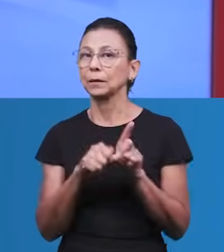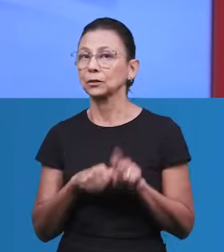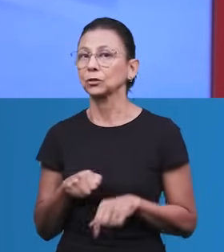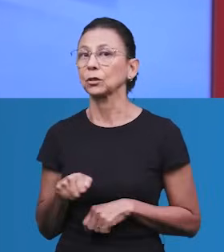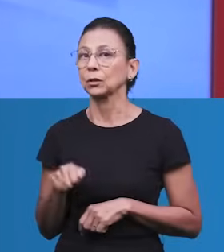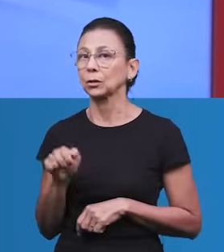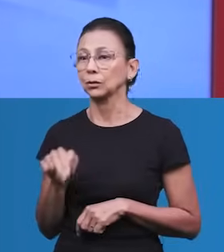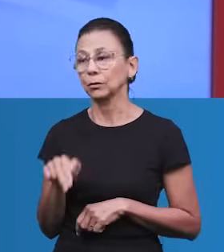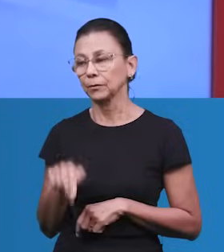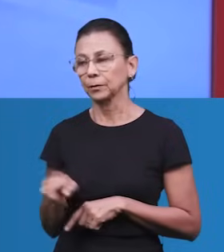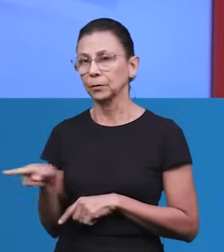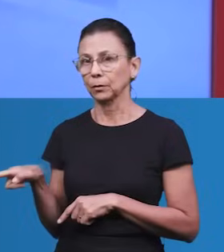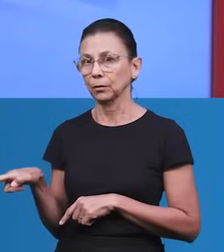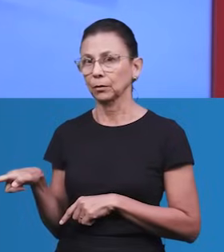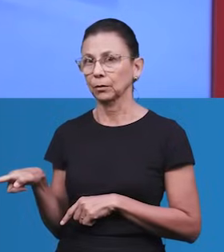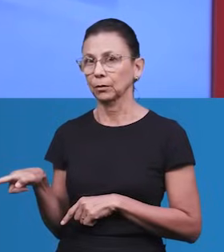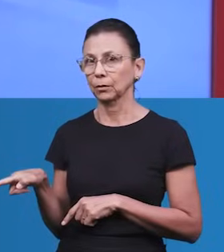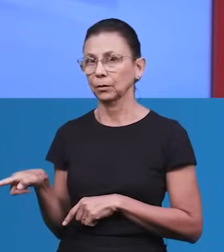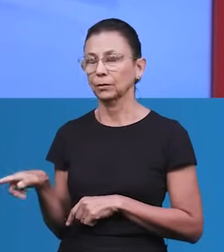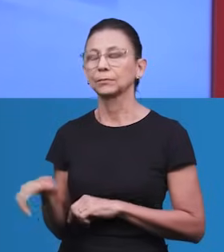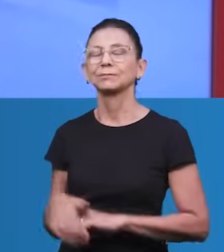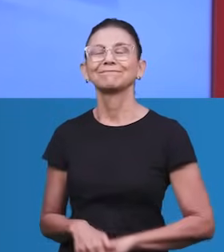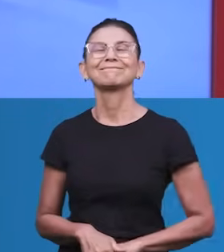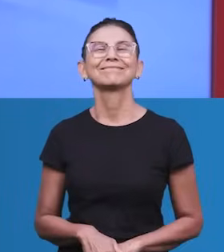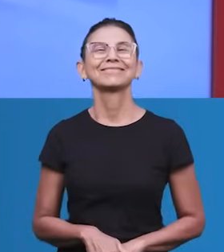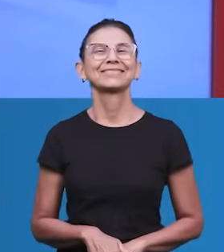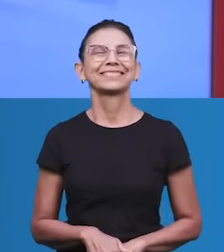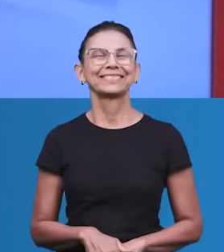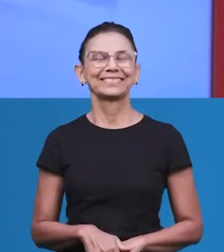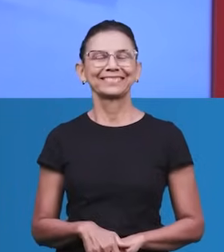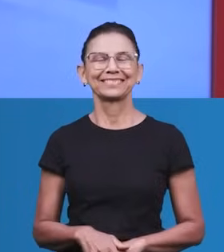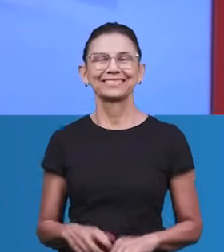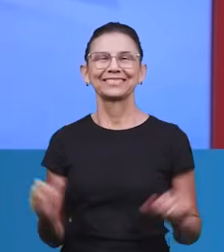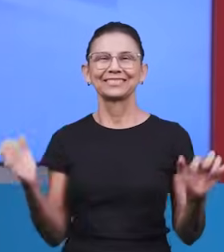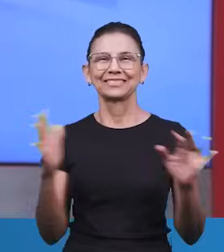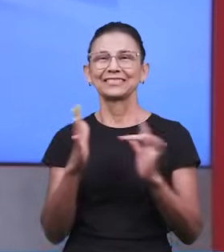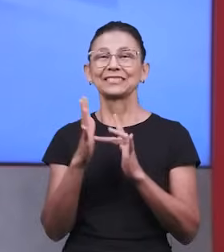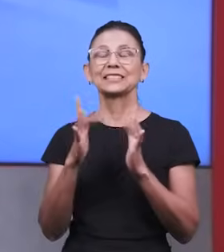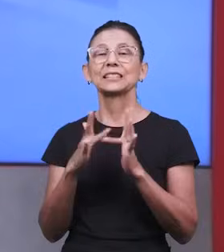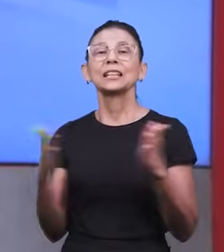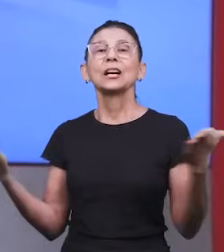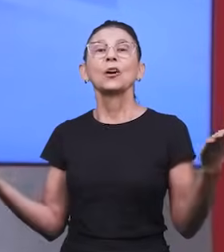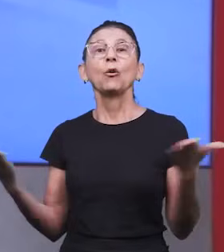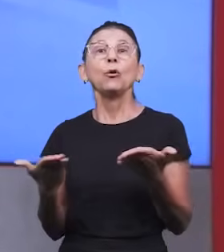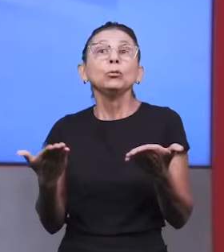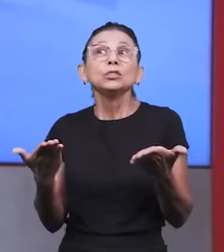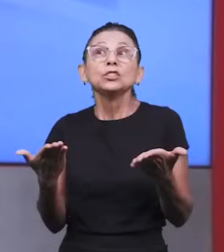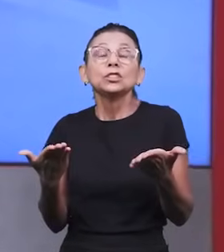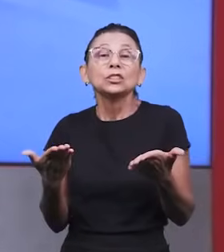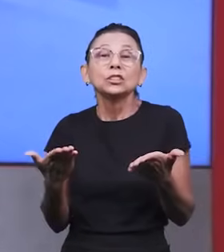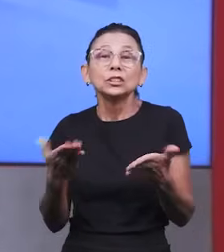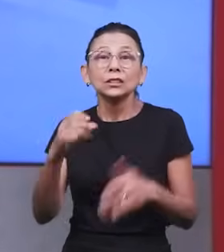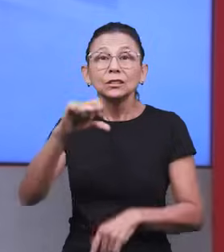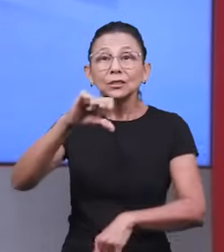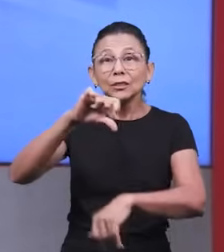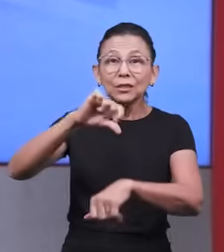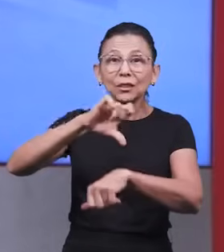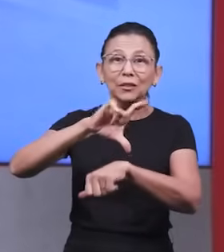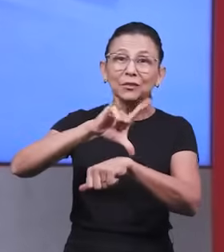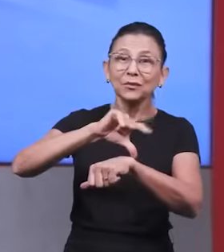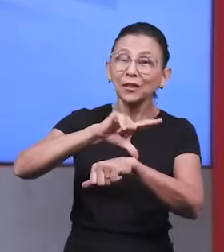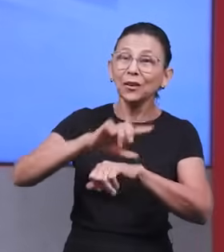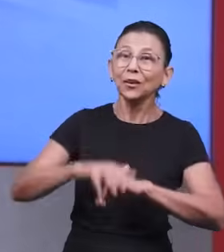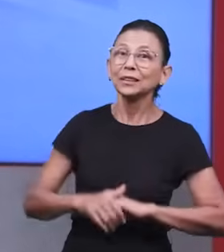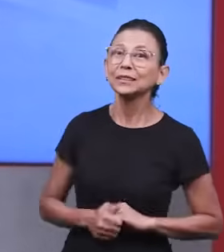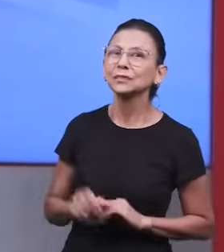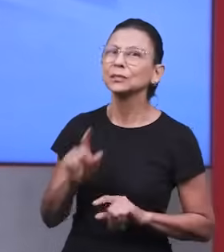novembro. Olha o QR Code aí, ó. Olha o QR Code. Que maravilha, né? Louvado seja Deus. E hoje, às 21 horas, não percam, logo